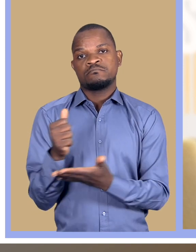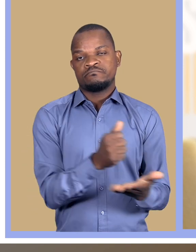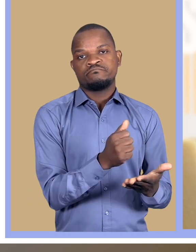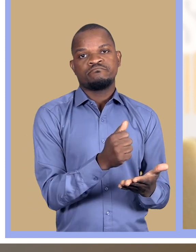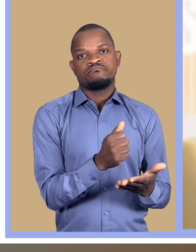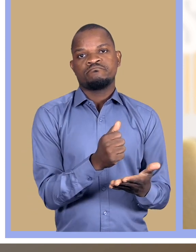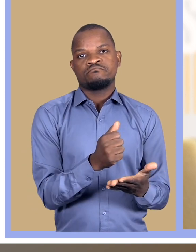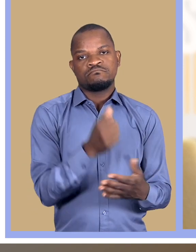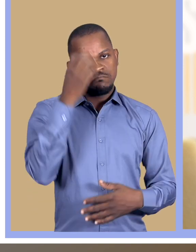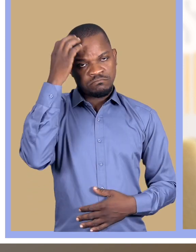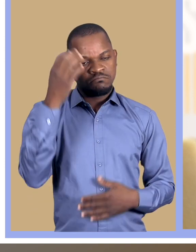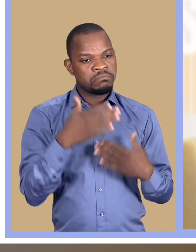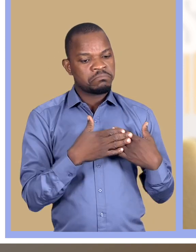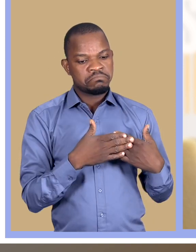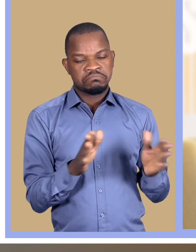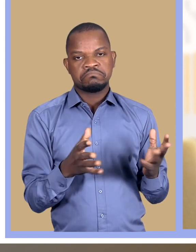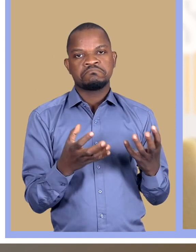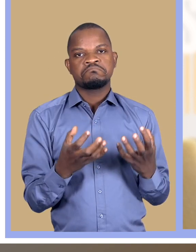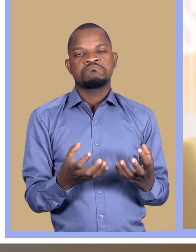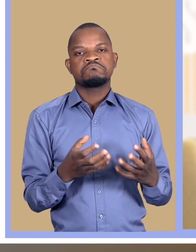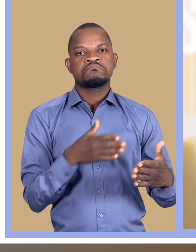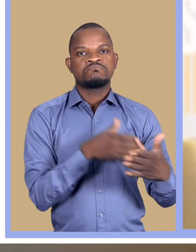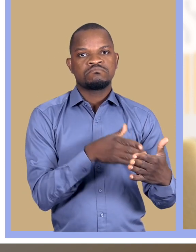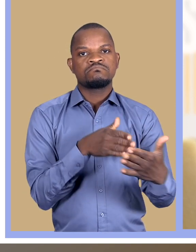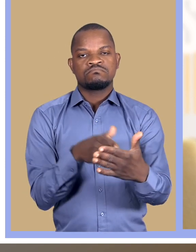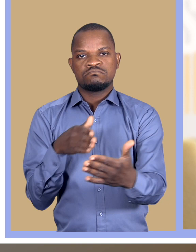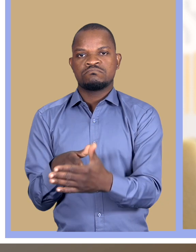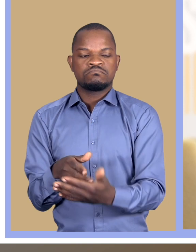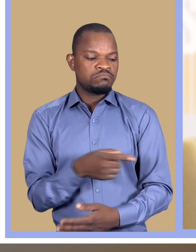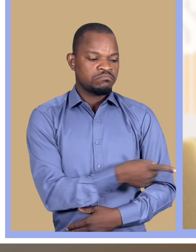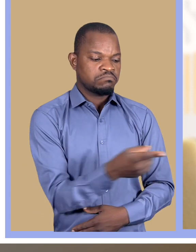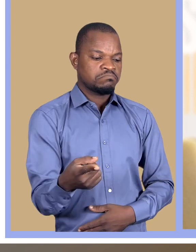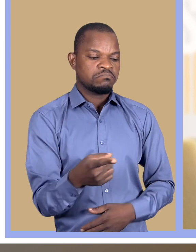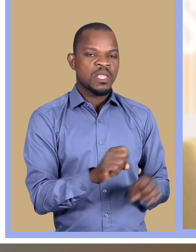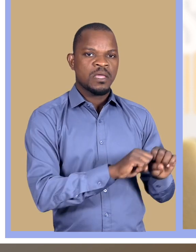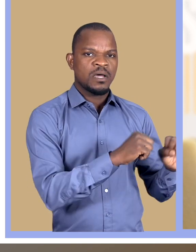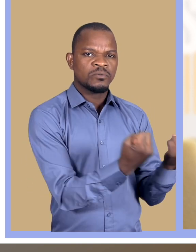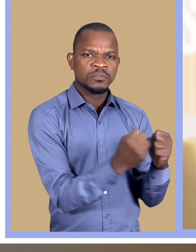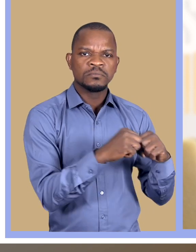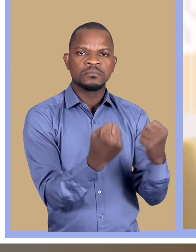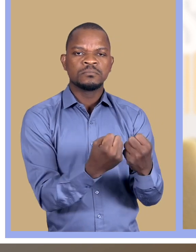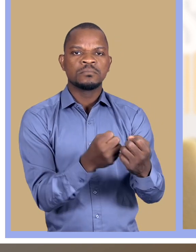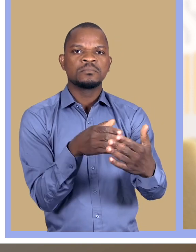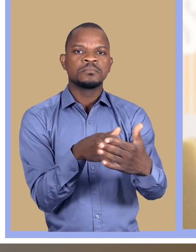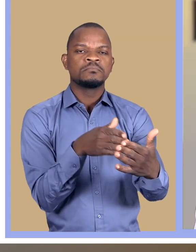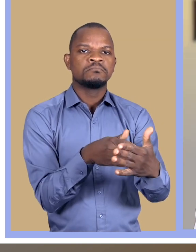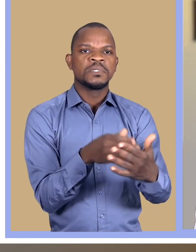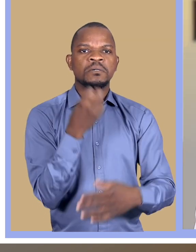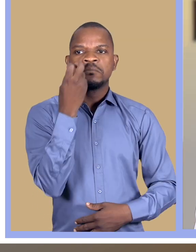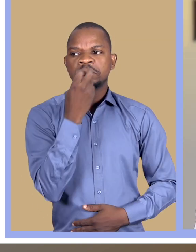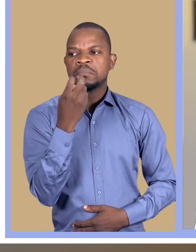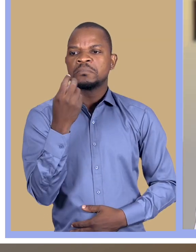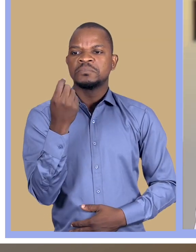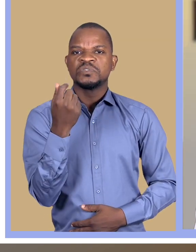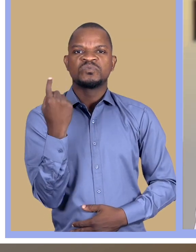há possibilidade e todas elas estão à deriva. Todas elas funcionam com fundos próprios e muitas vezes não